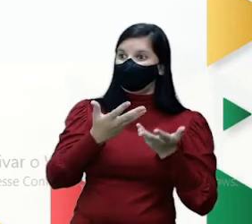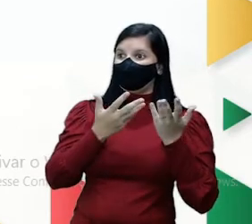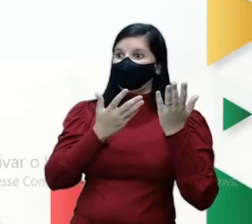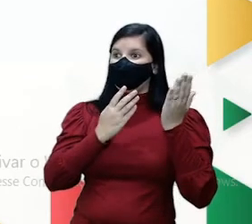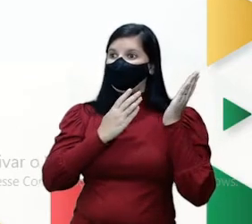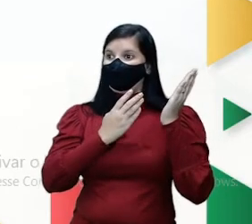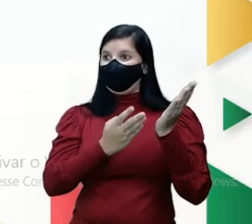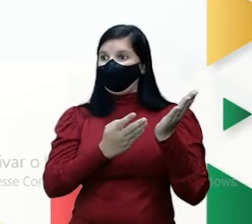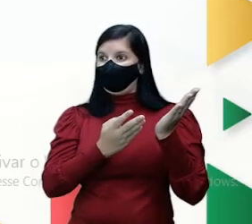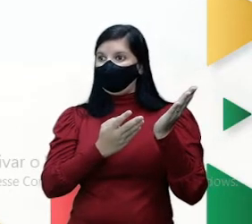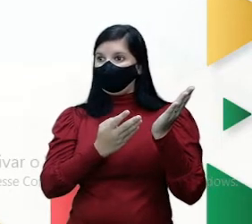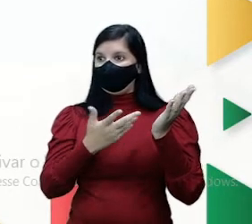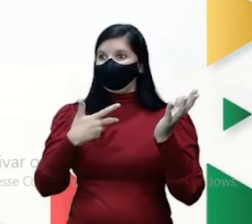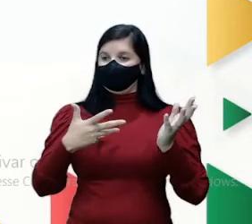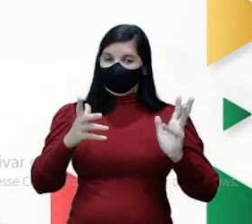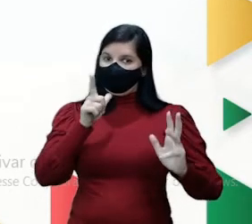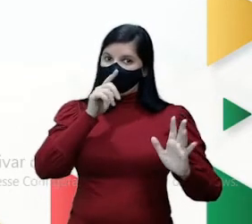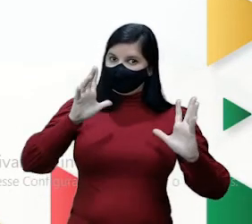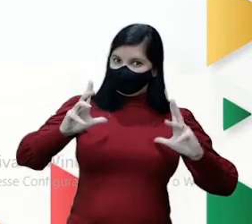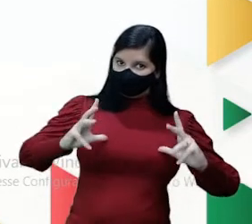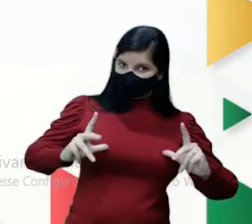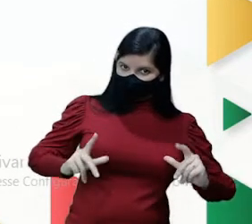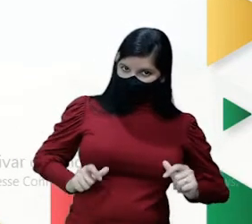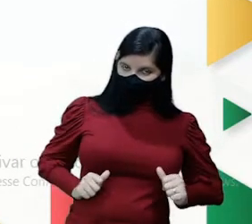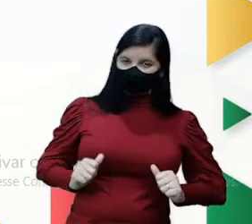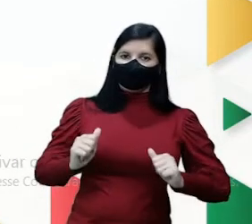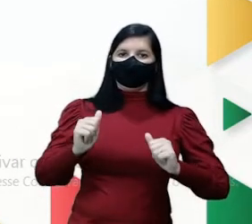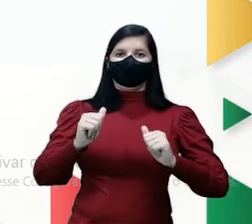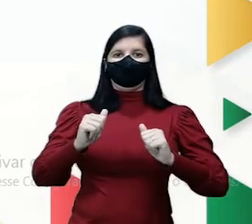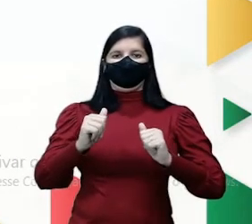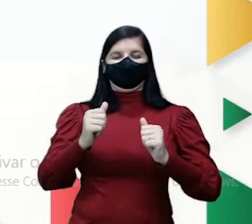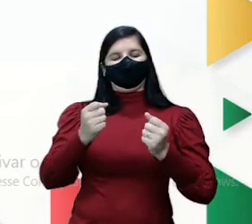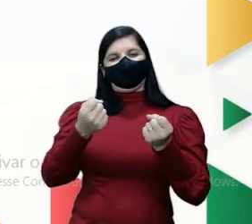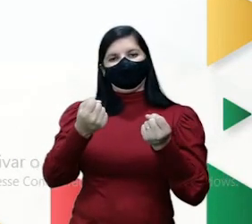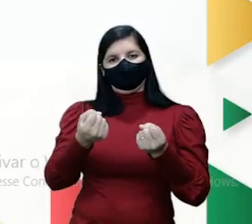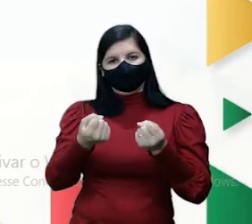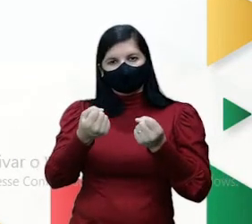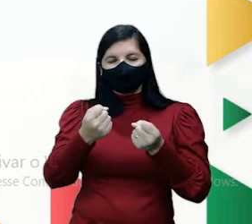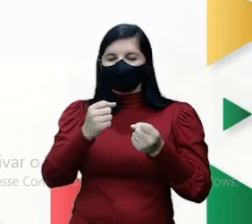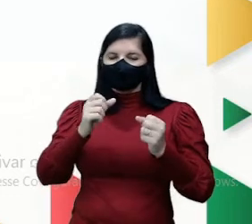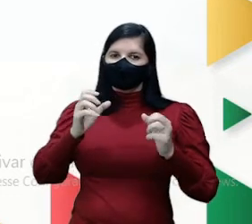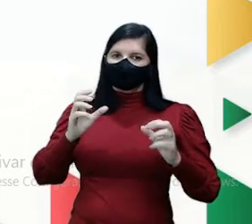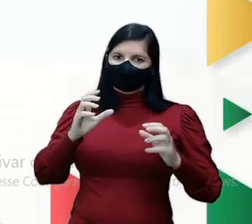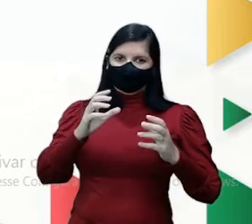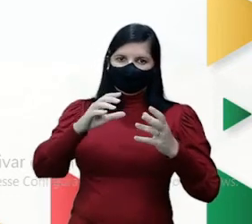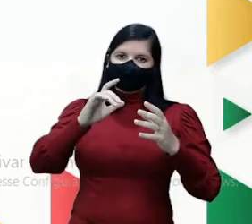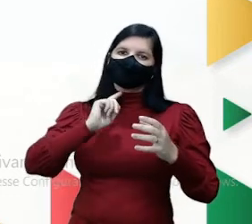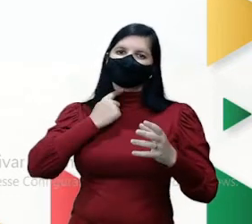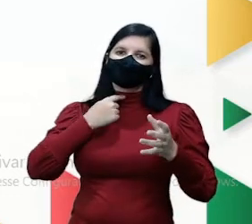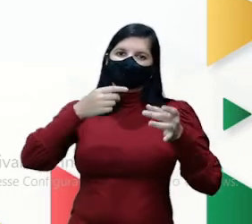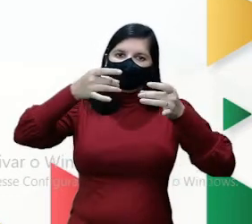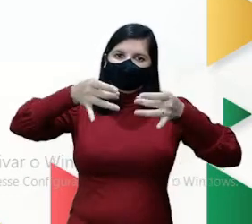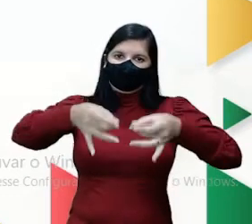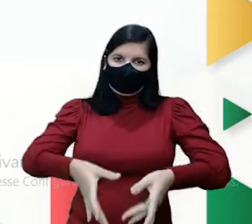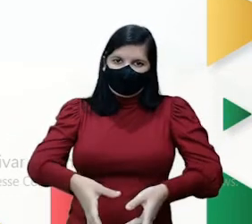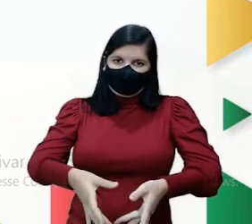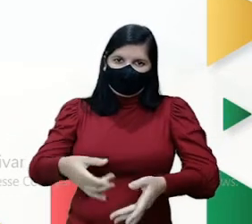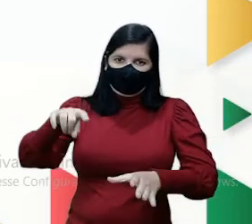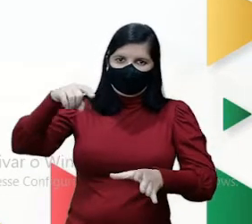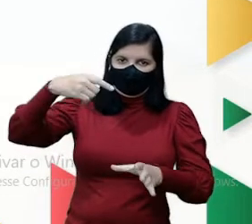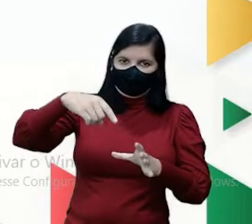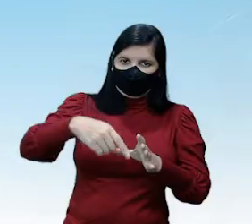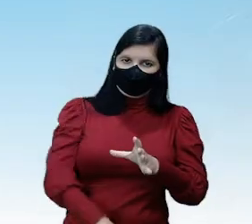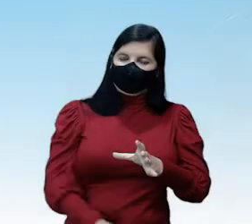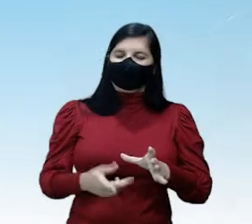água que está limpa, ela está separada daquela parte que é mais densa, ou seja, que está suja lá embaixo. E aí a gente